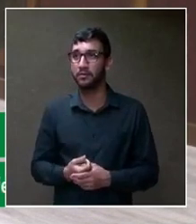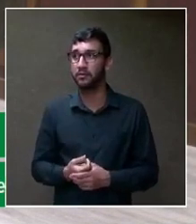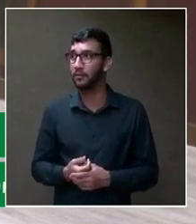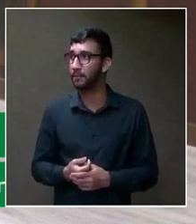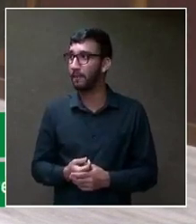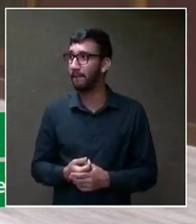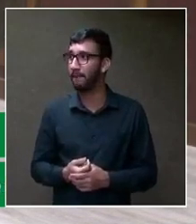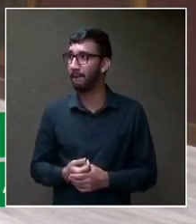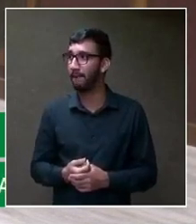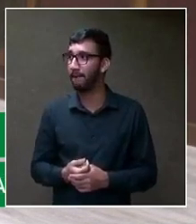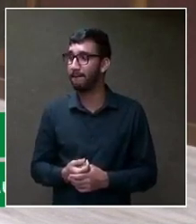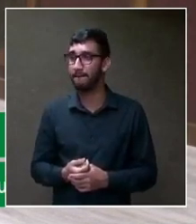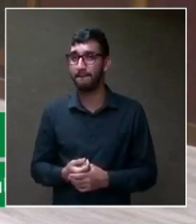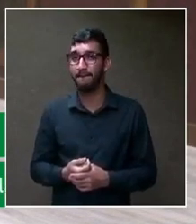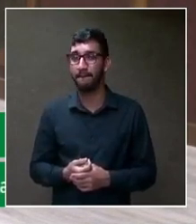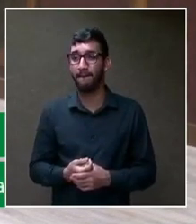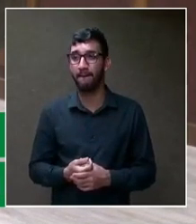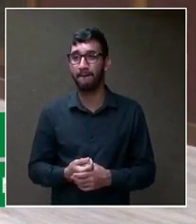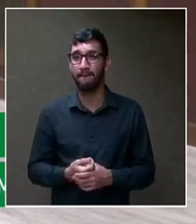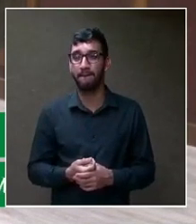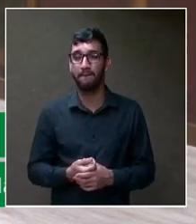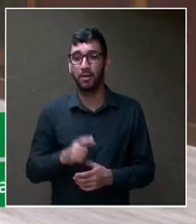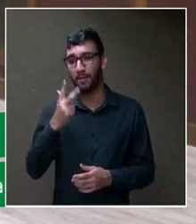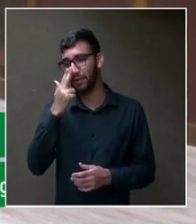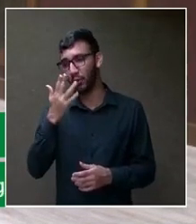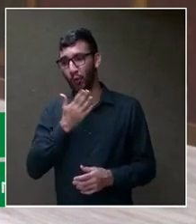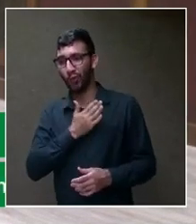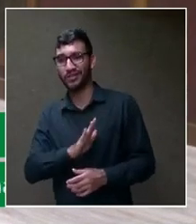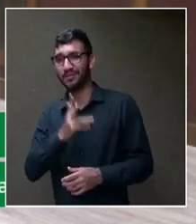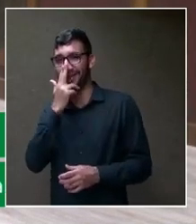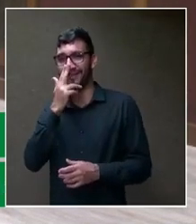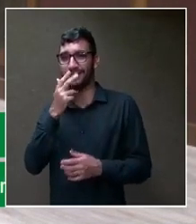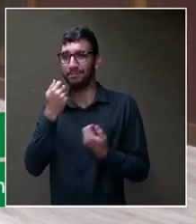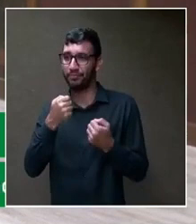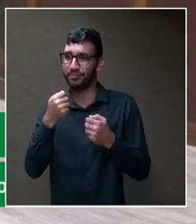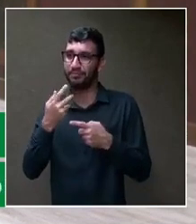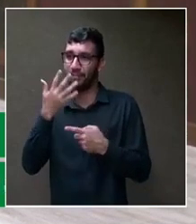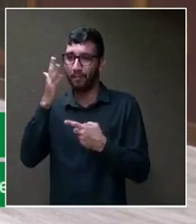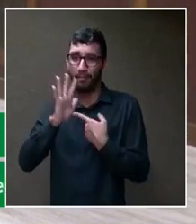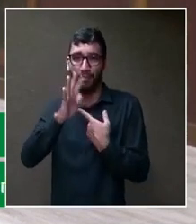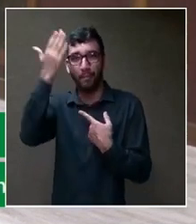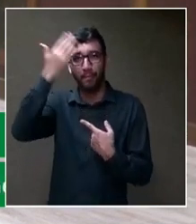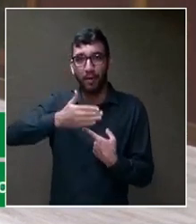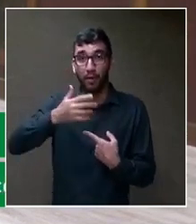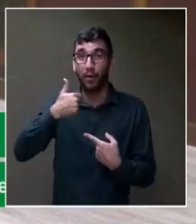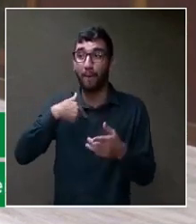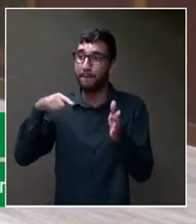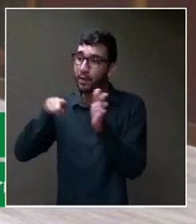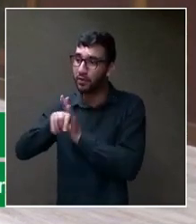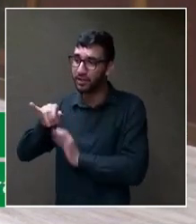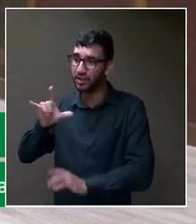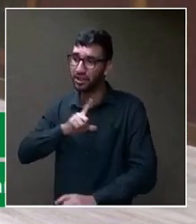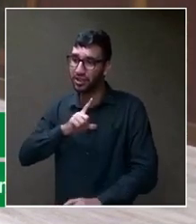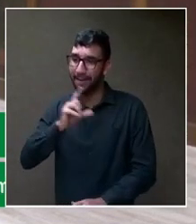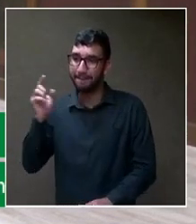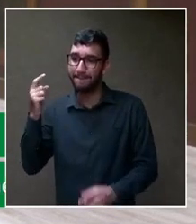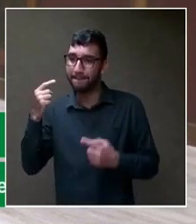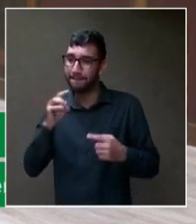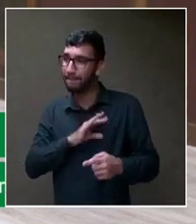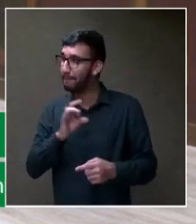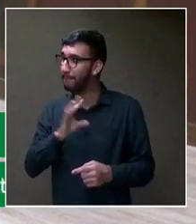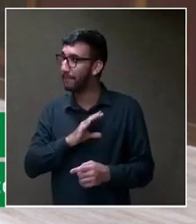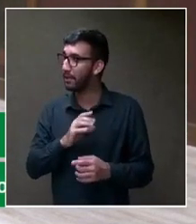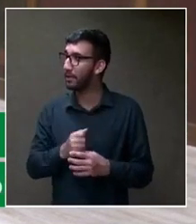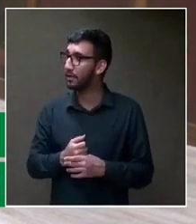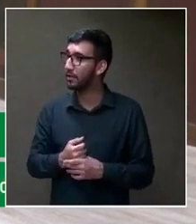Uma presa. Coisa é ela se sentir, que não gostar, se sentir violada porque teria que mostrar. Estou perguntando se ela tinha medo dele atacá-la, se ela falou,